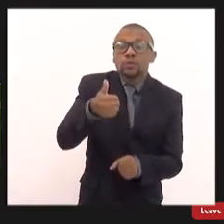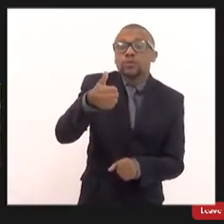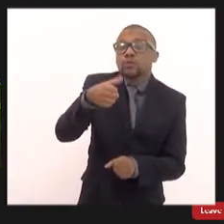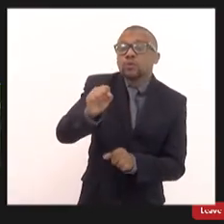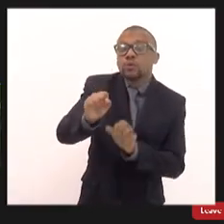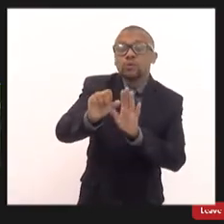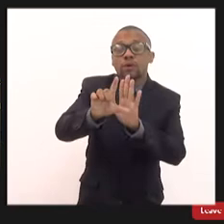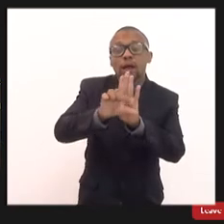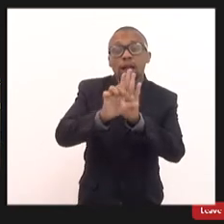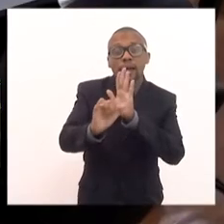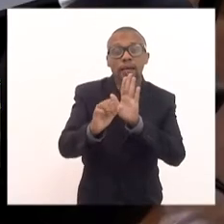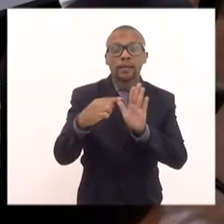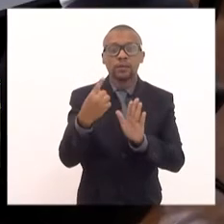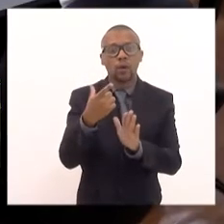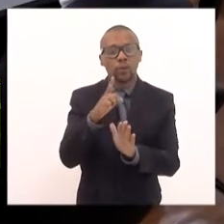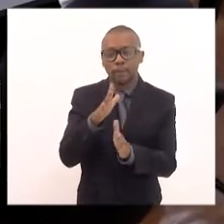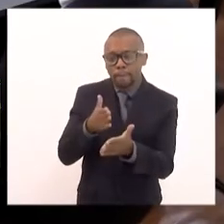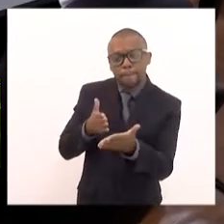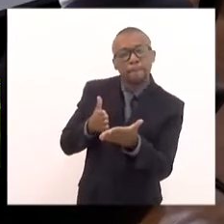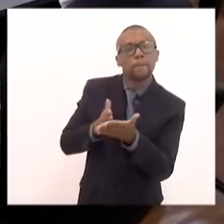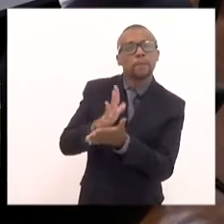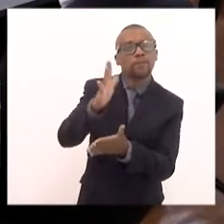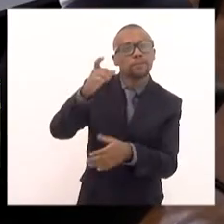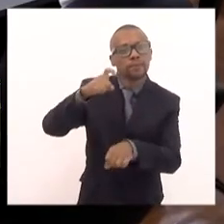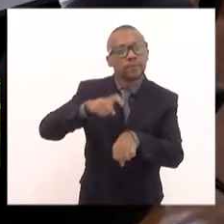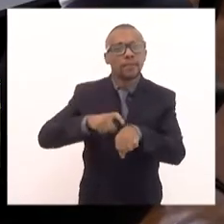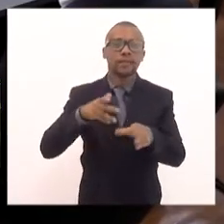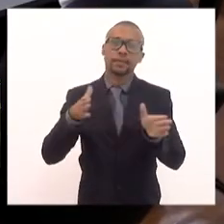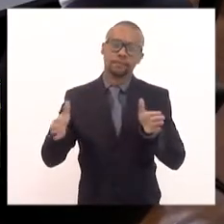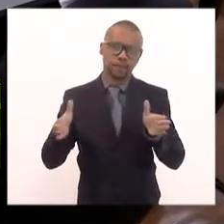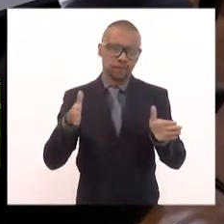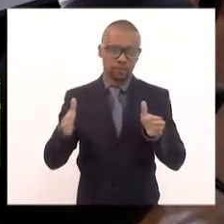que nós aprovamos nesse tempo.